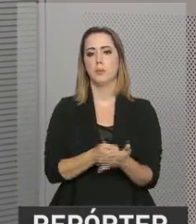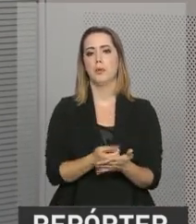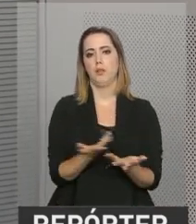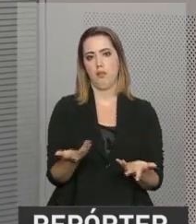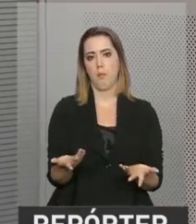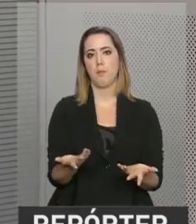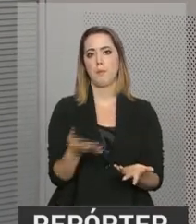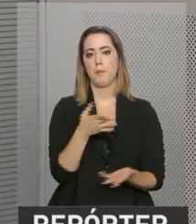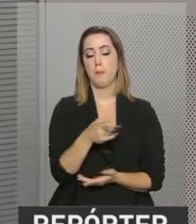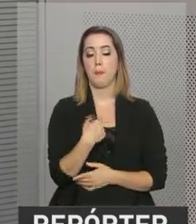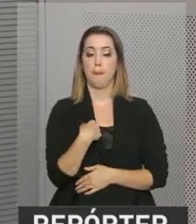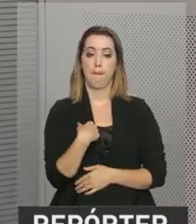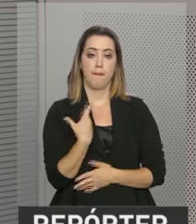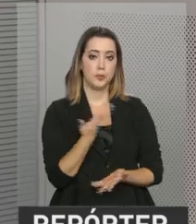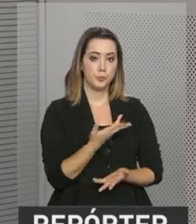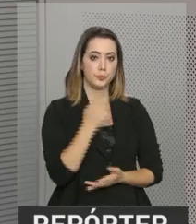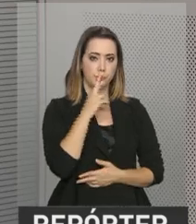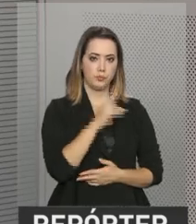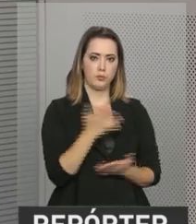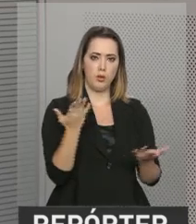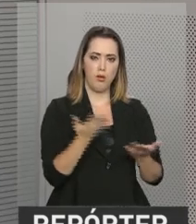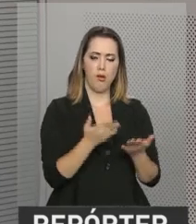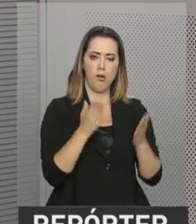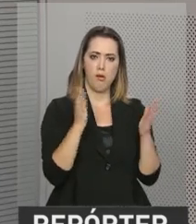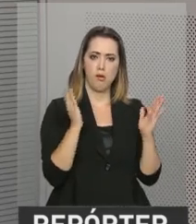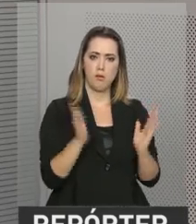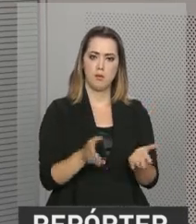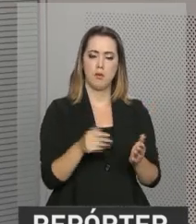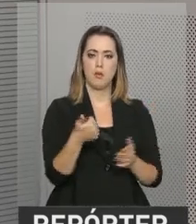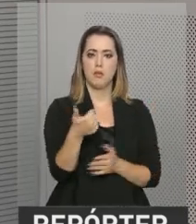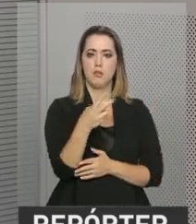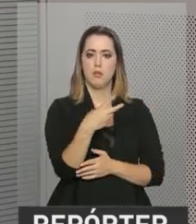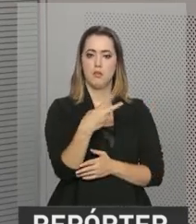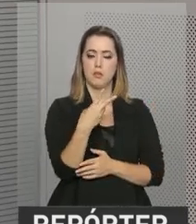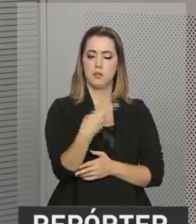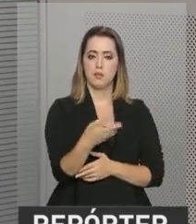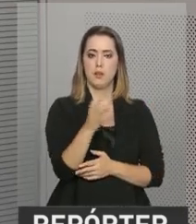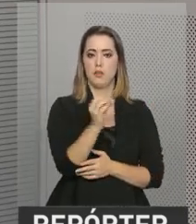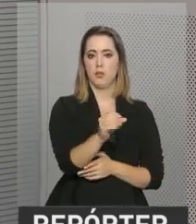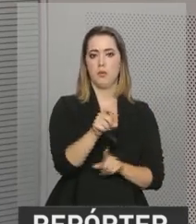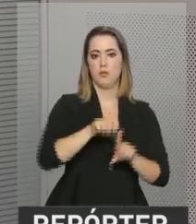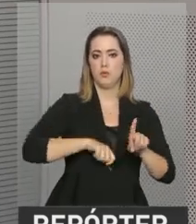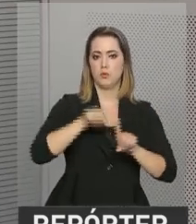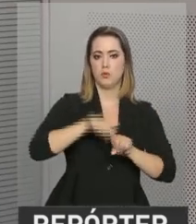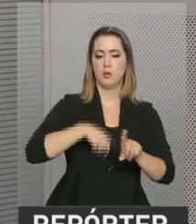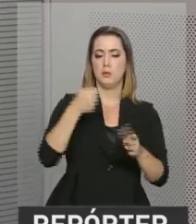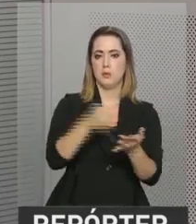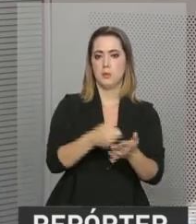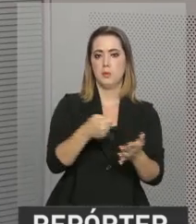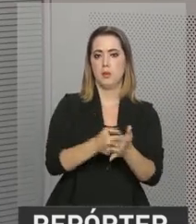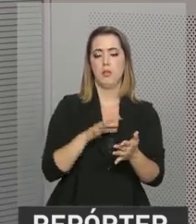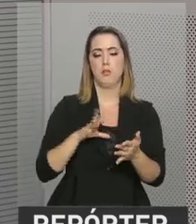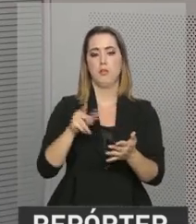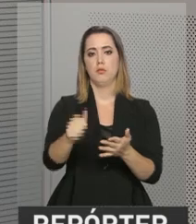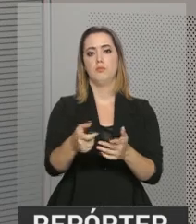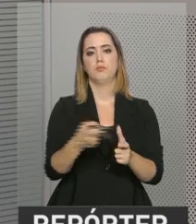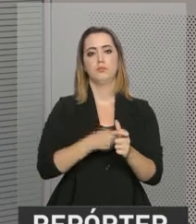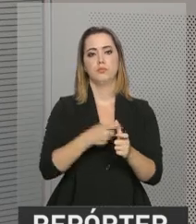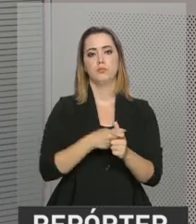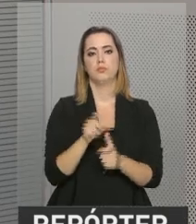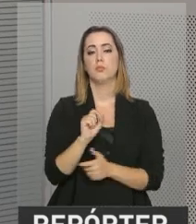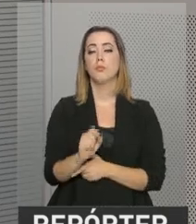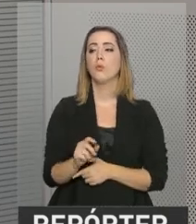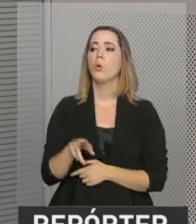excepcionalmente será um prazo de 120 meses para poder quitá-las O que ganha o